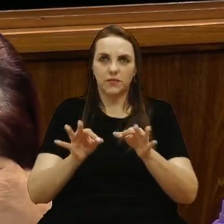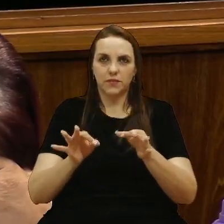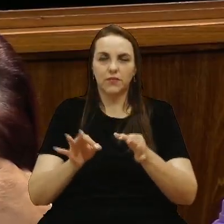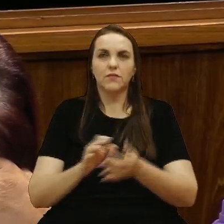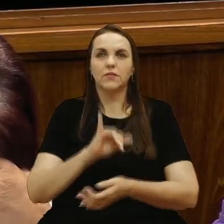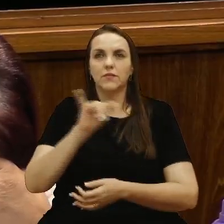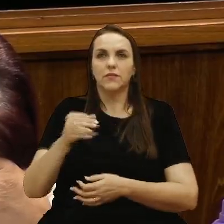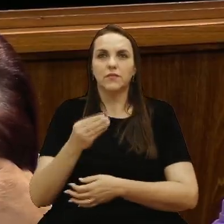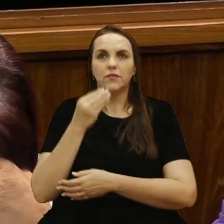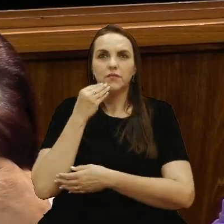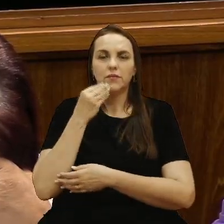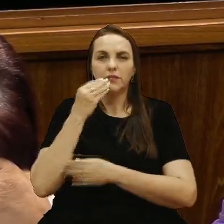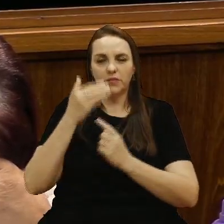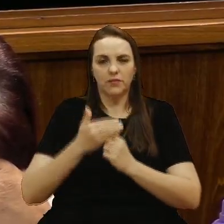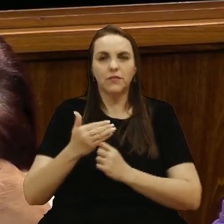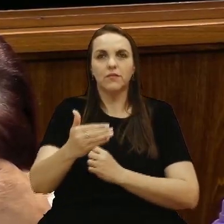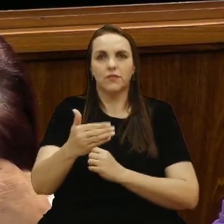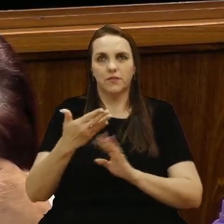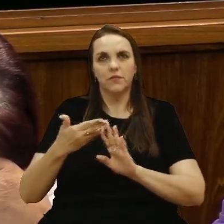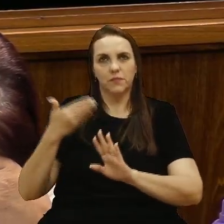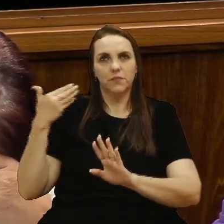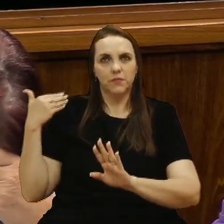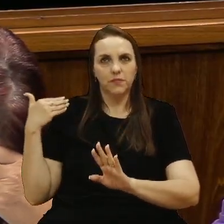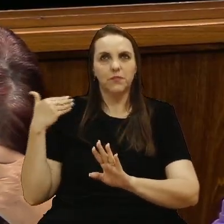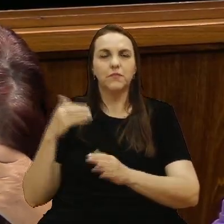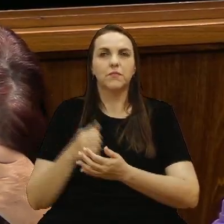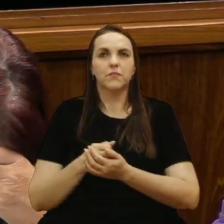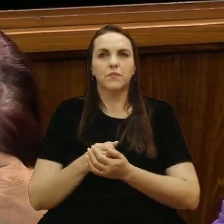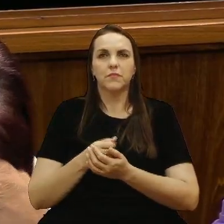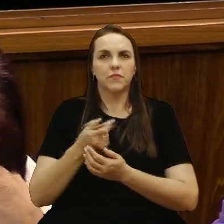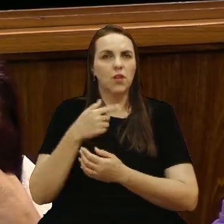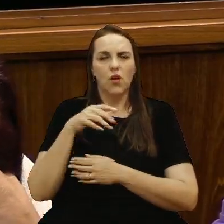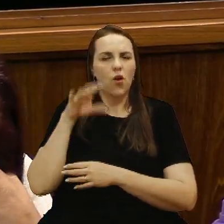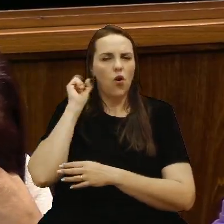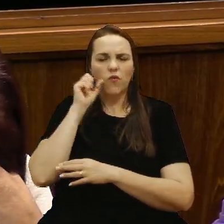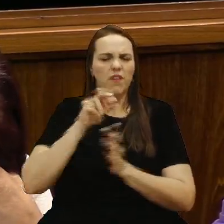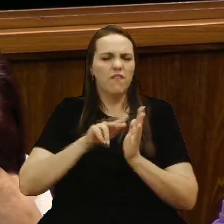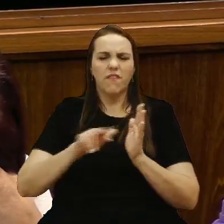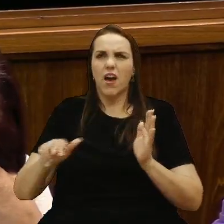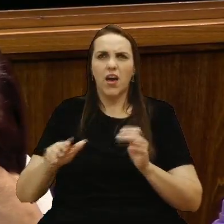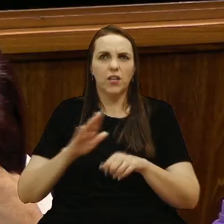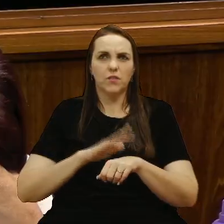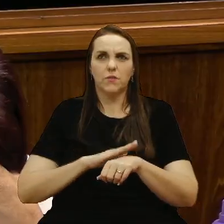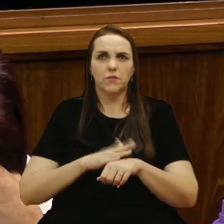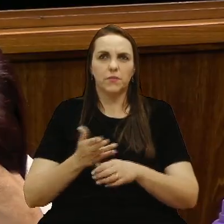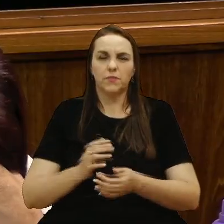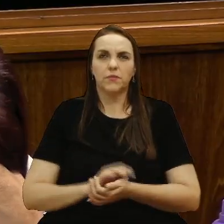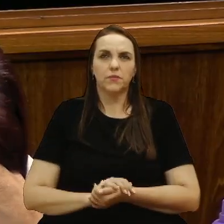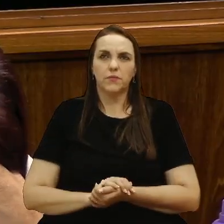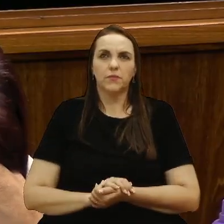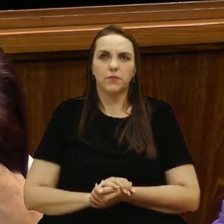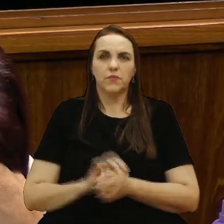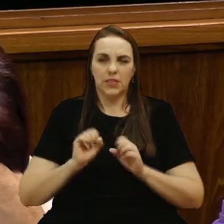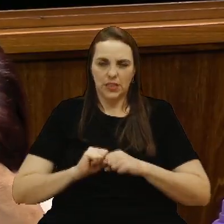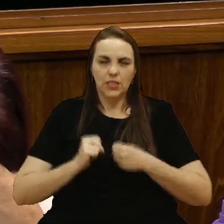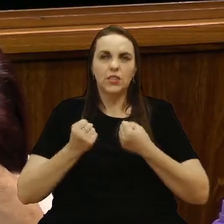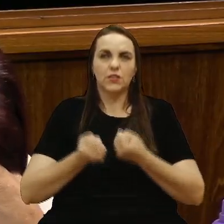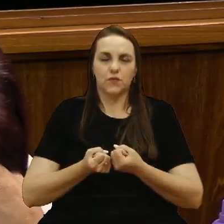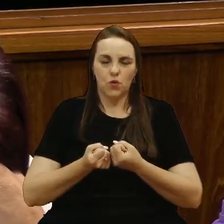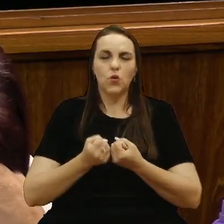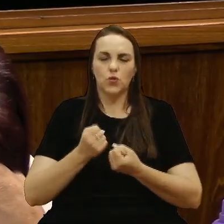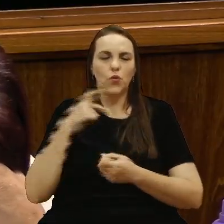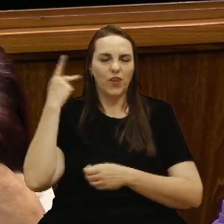oportunidade de, na legislatura passada, ouvir diversas vezes e ver, inclusive, o esforço do vereador